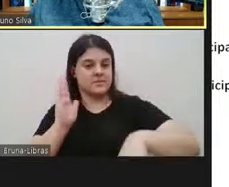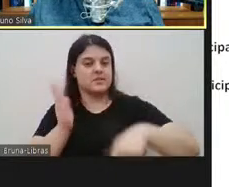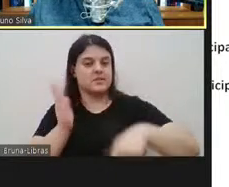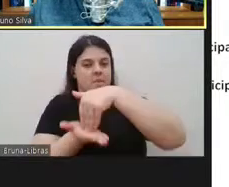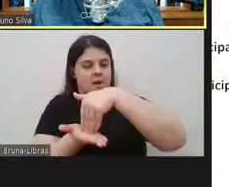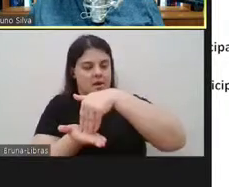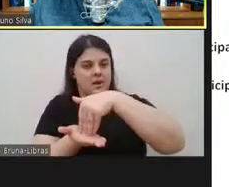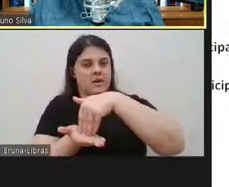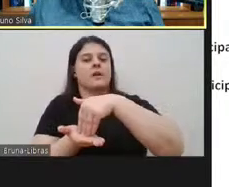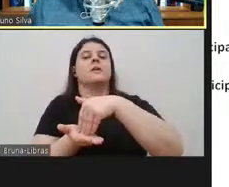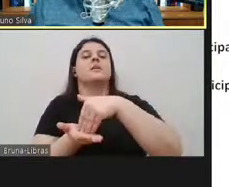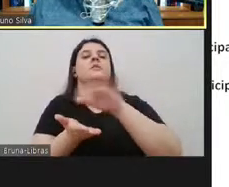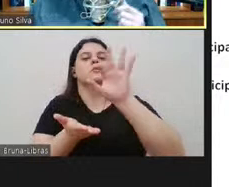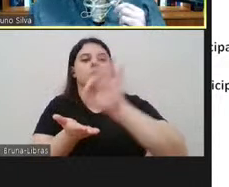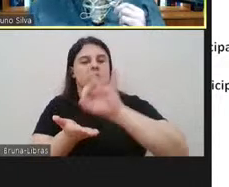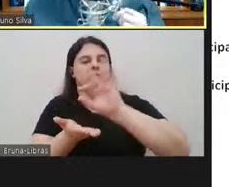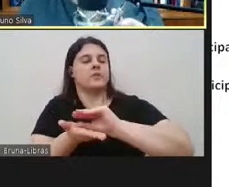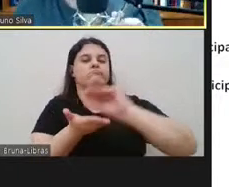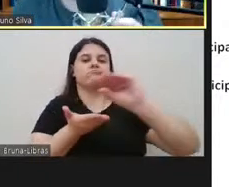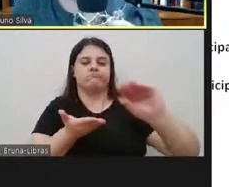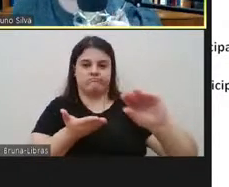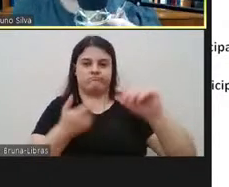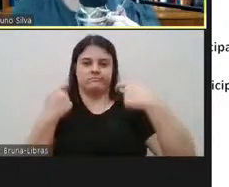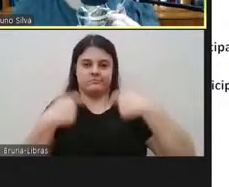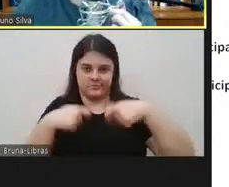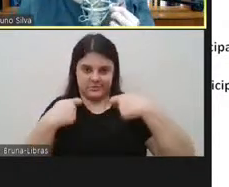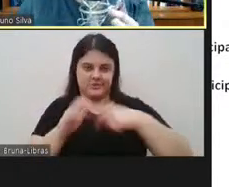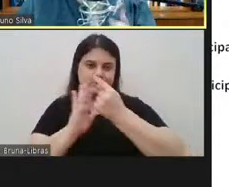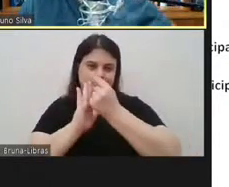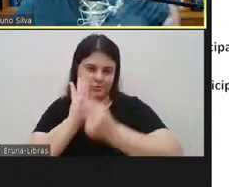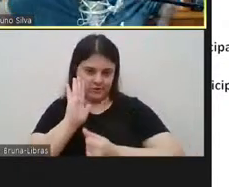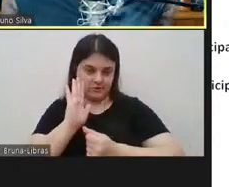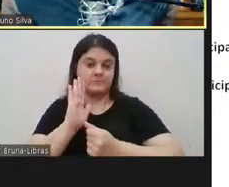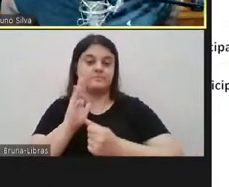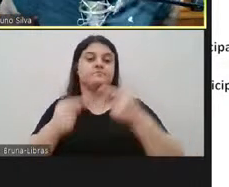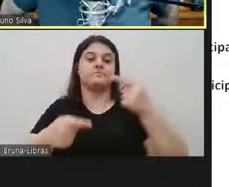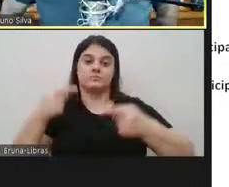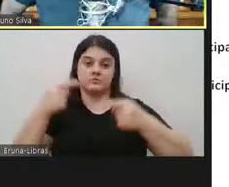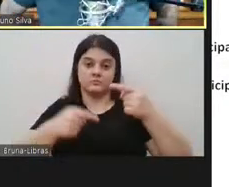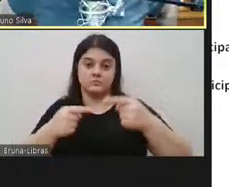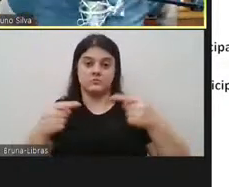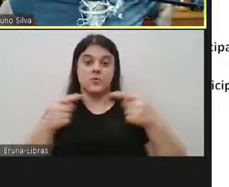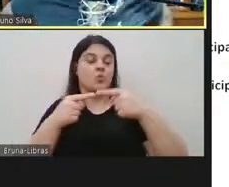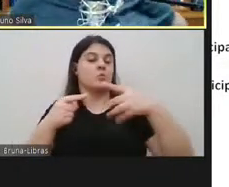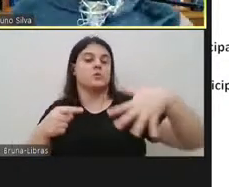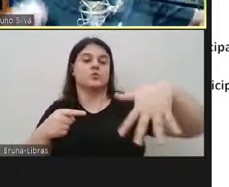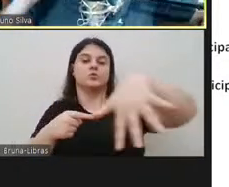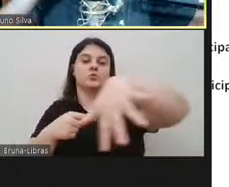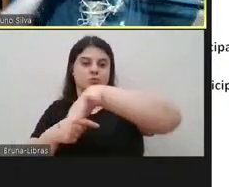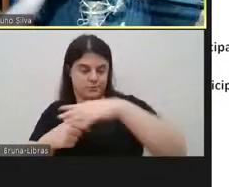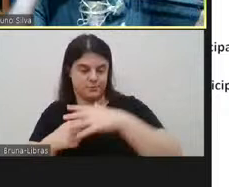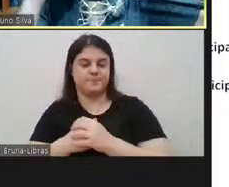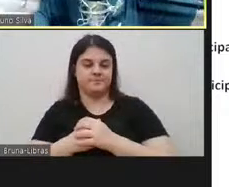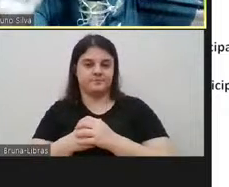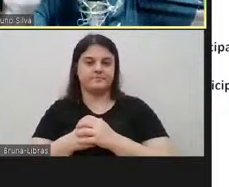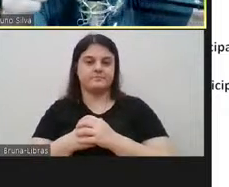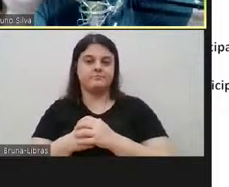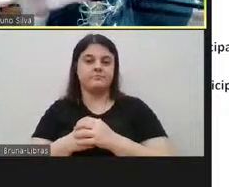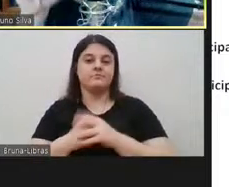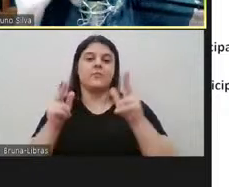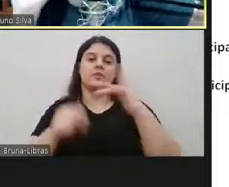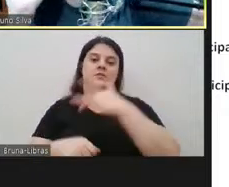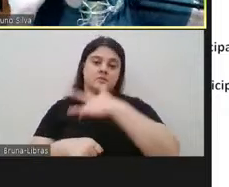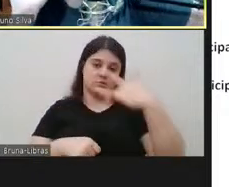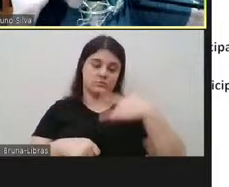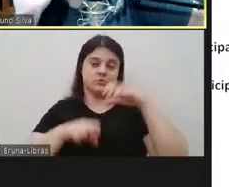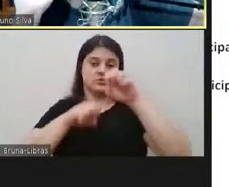que tem que investir o mínimo percentual né do orçamento em políticas de caráter universalista locais